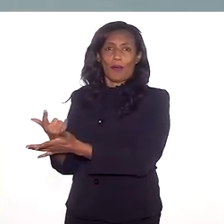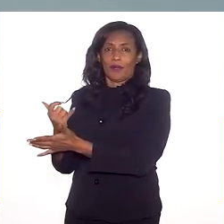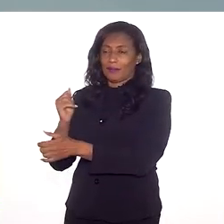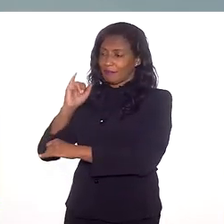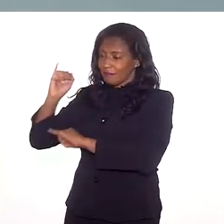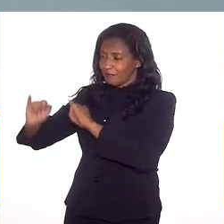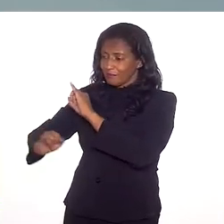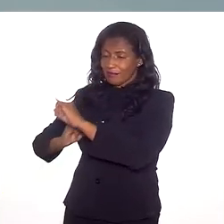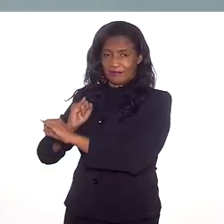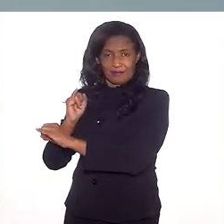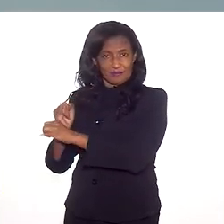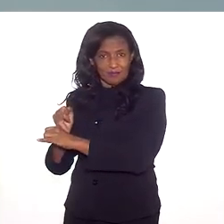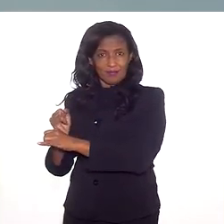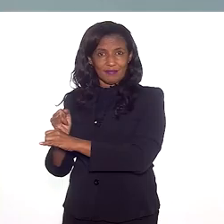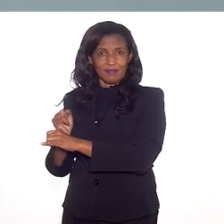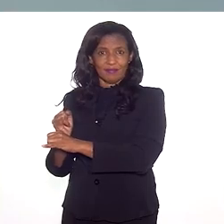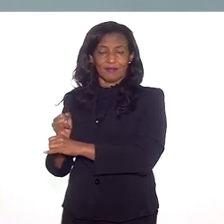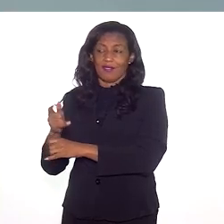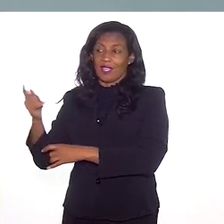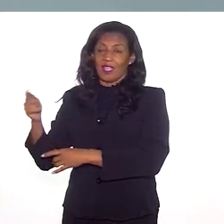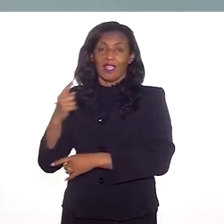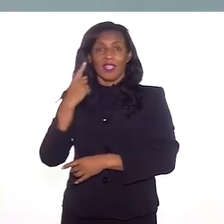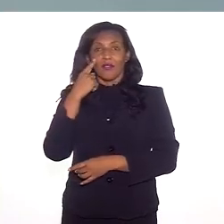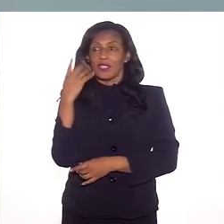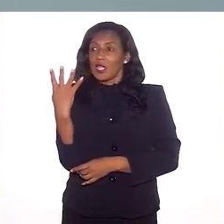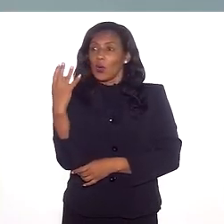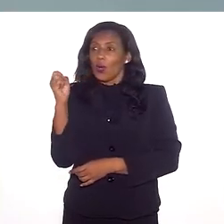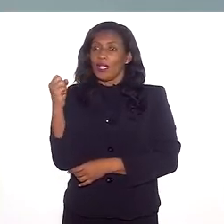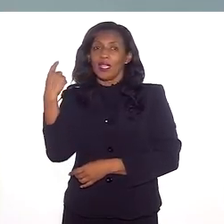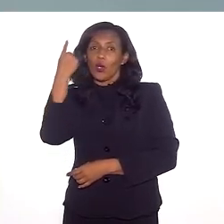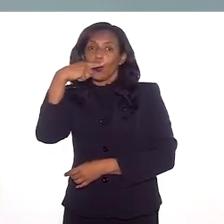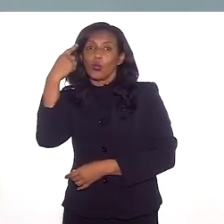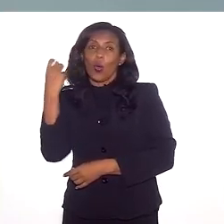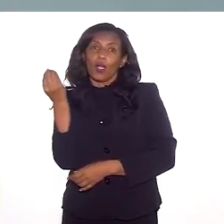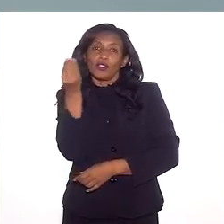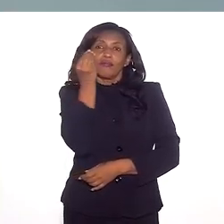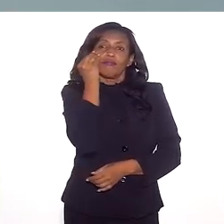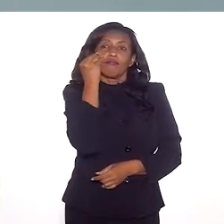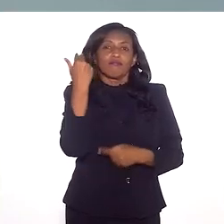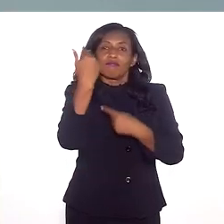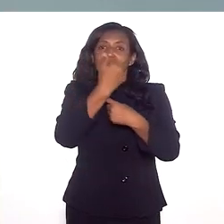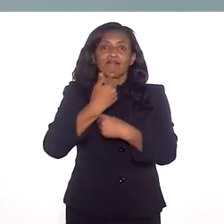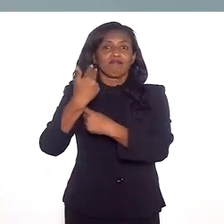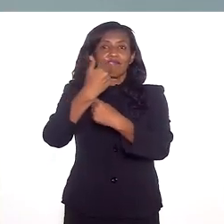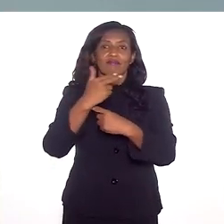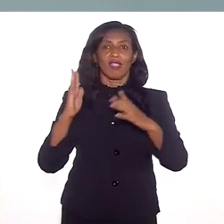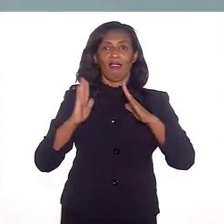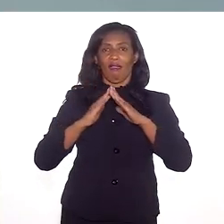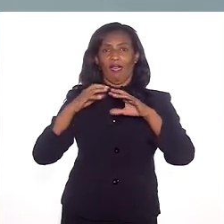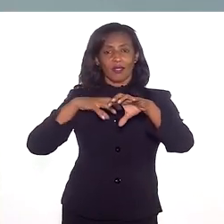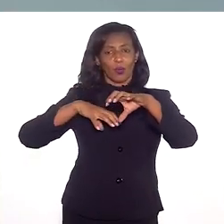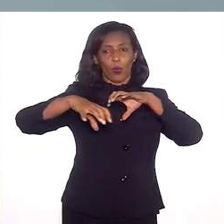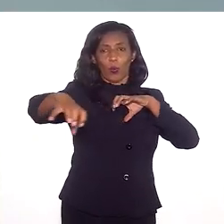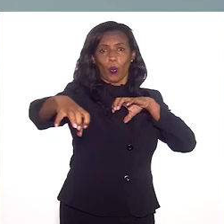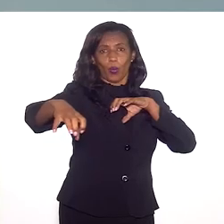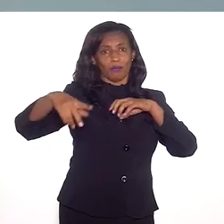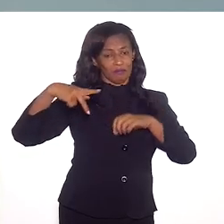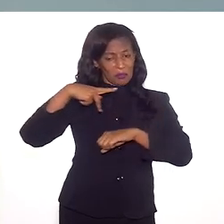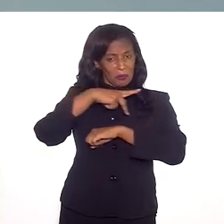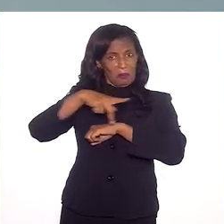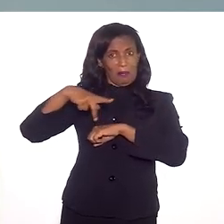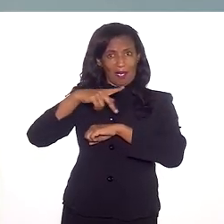momento que quiser. Compra o ingresso, tem 48 horas para assistir os espetáculos que estão lá. Não existe no